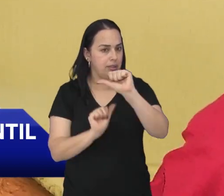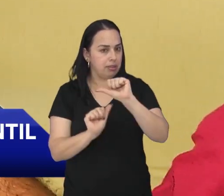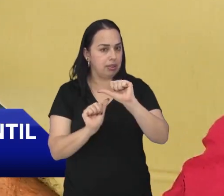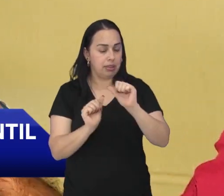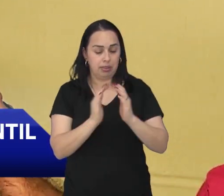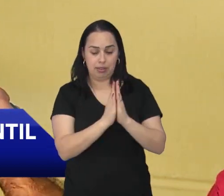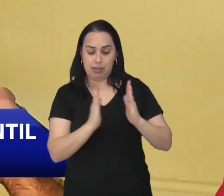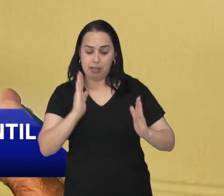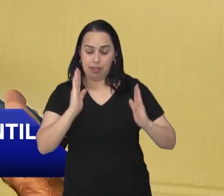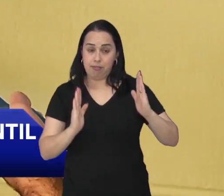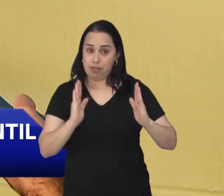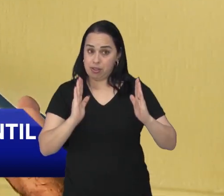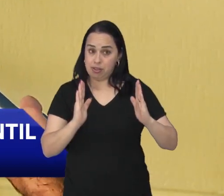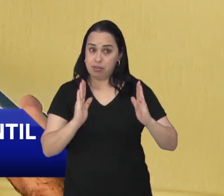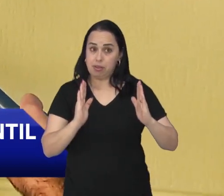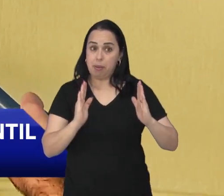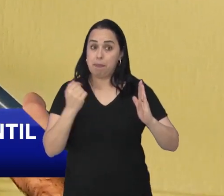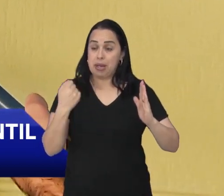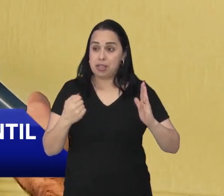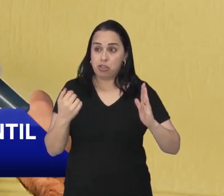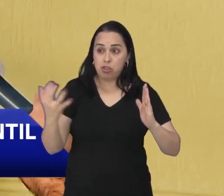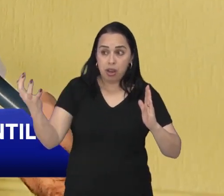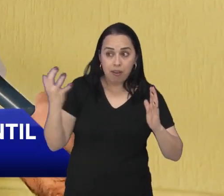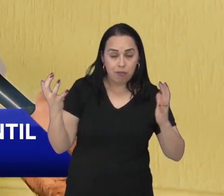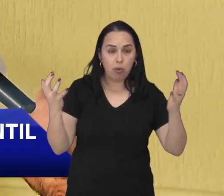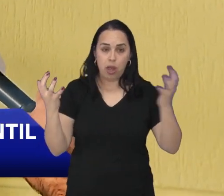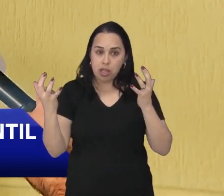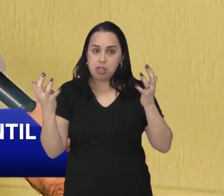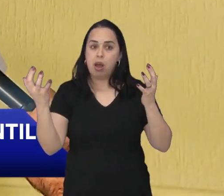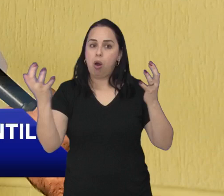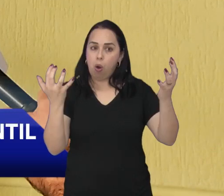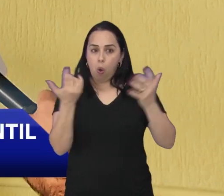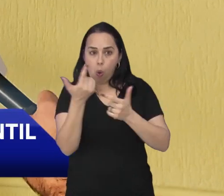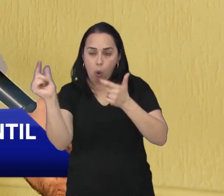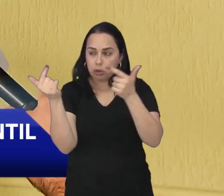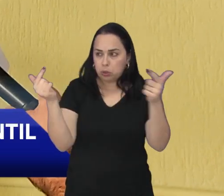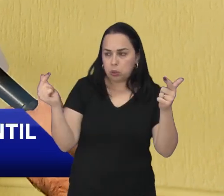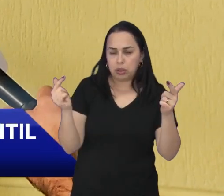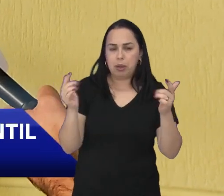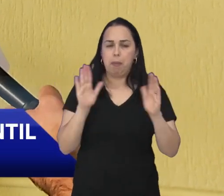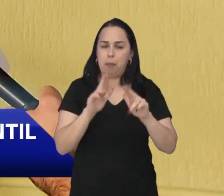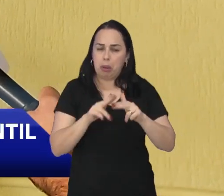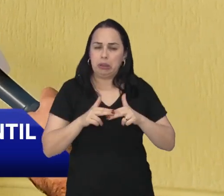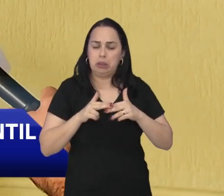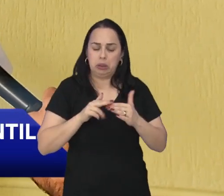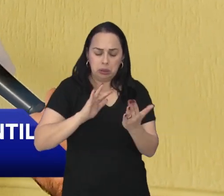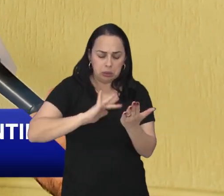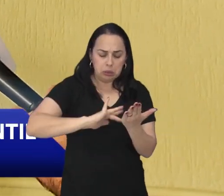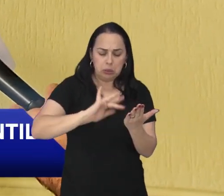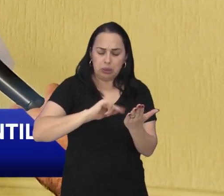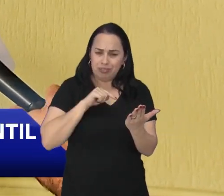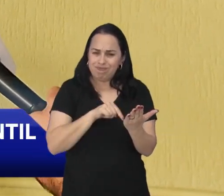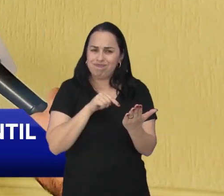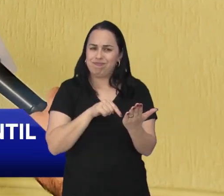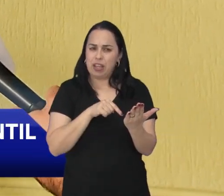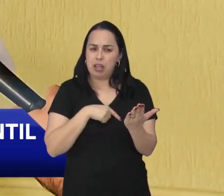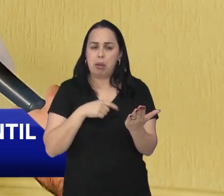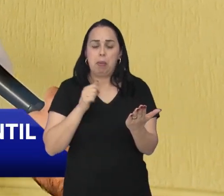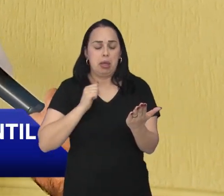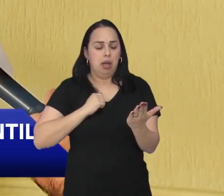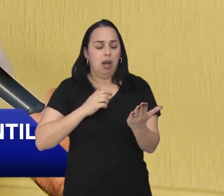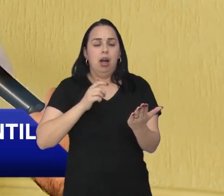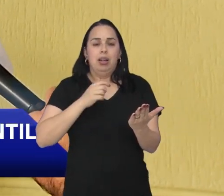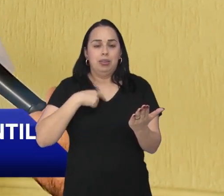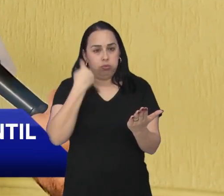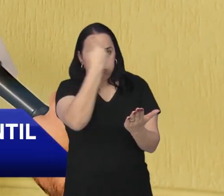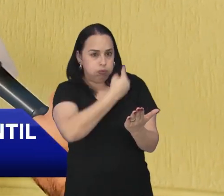de desenvolvimento cognitivo é importante ter outros estímulos além da tela. Então, o uso excessivo de tela pode gerar, sim, por